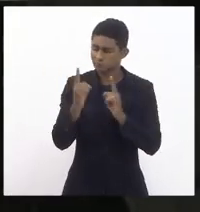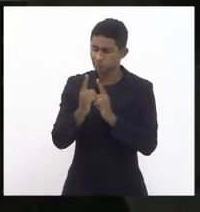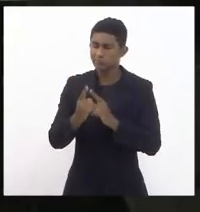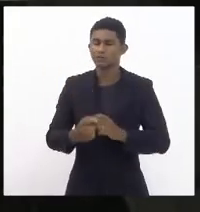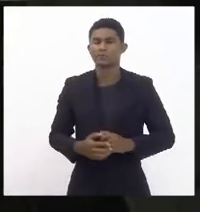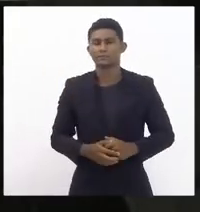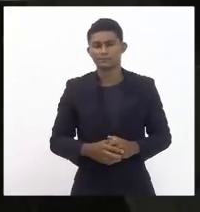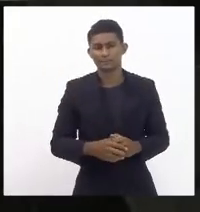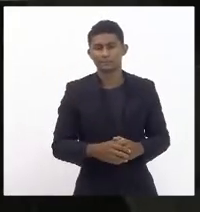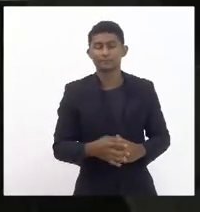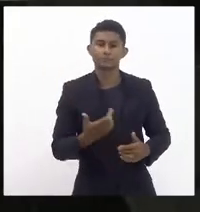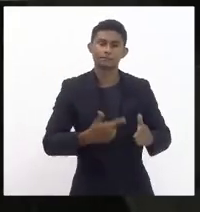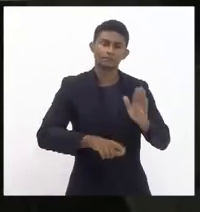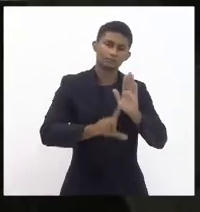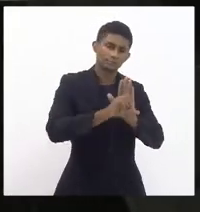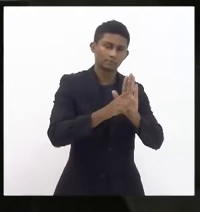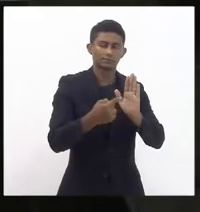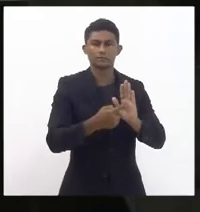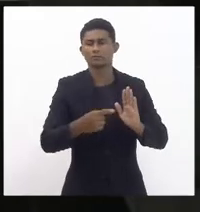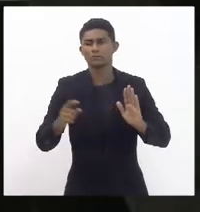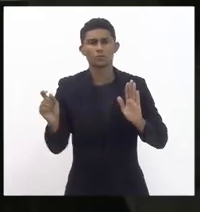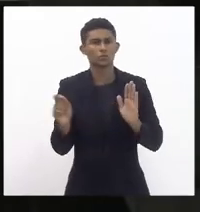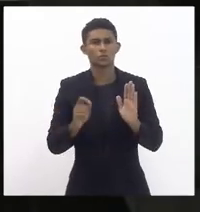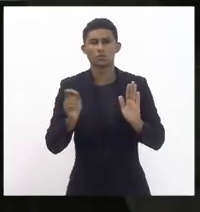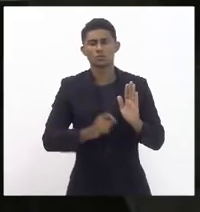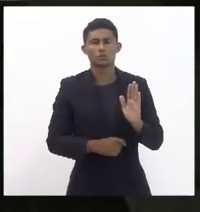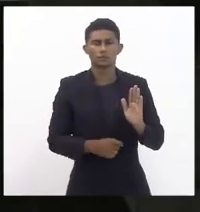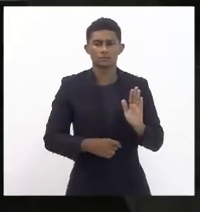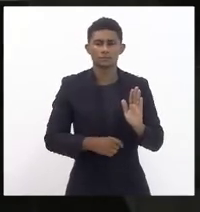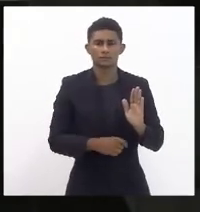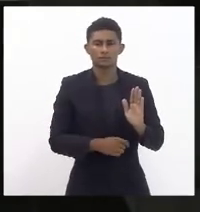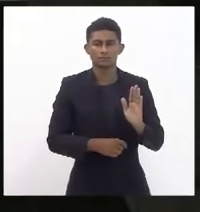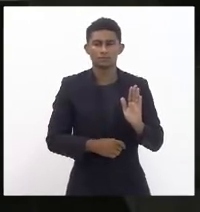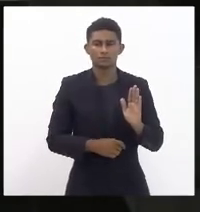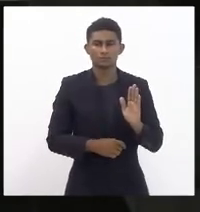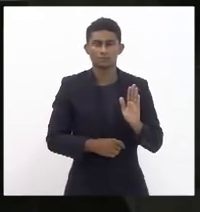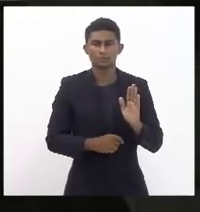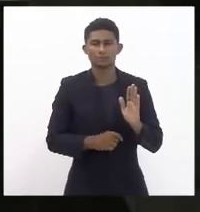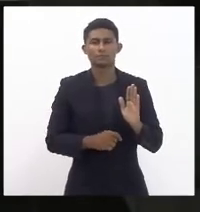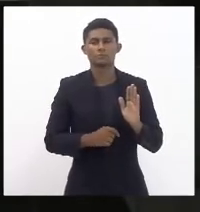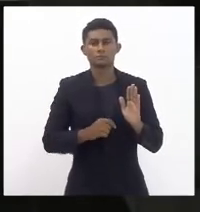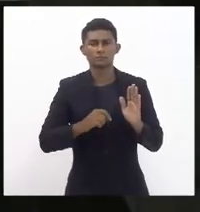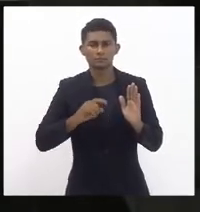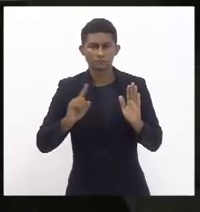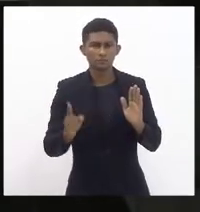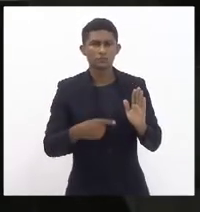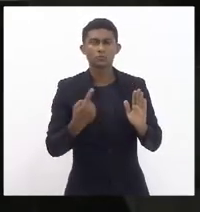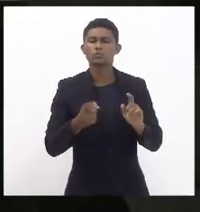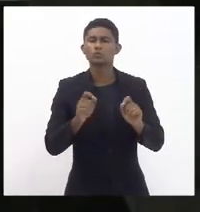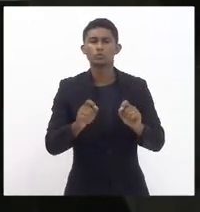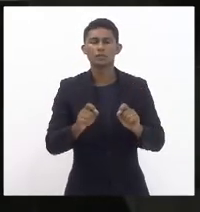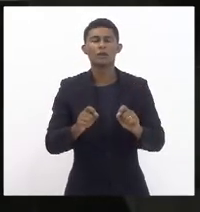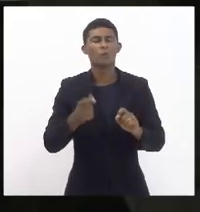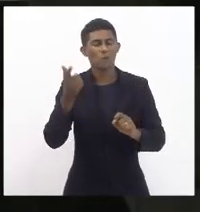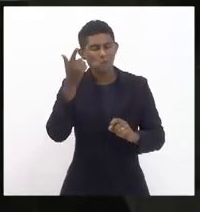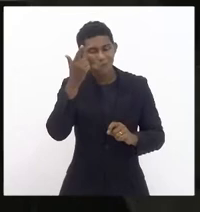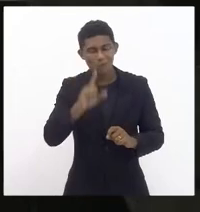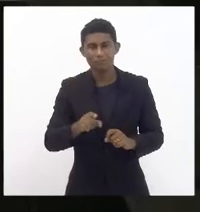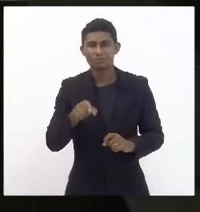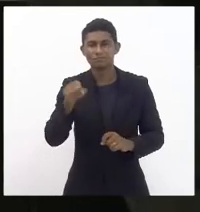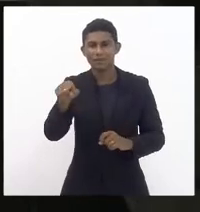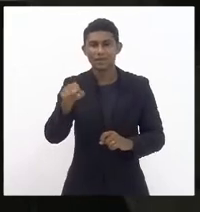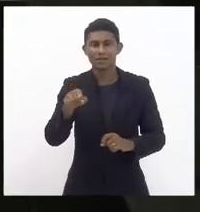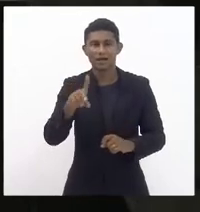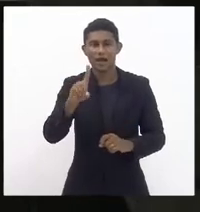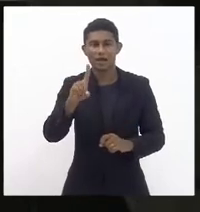é e esta primeira lei e nós acabamos com uma farra do boi que